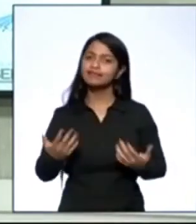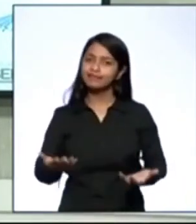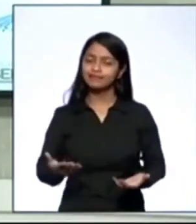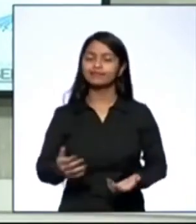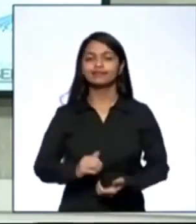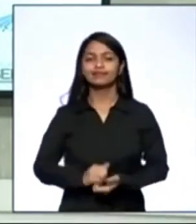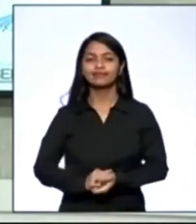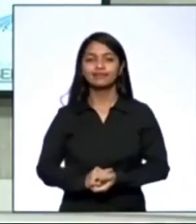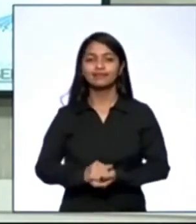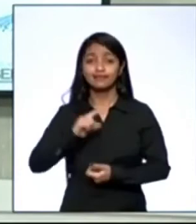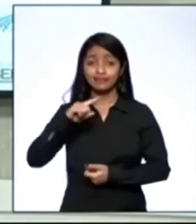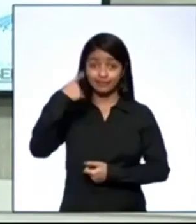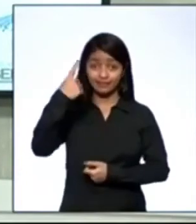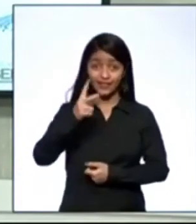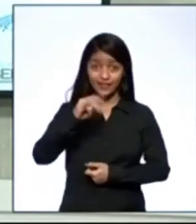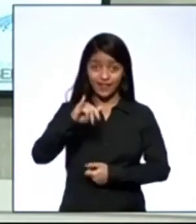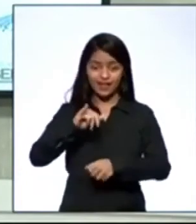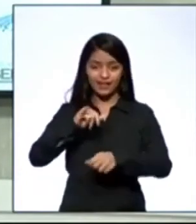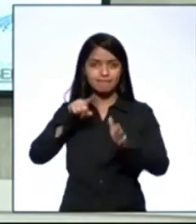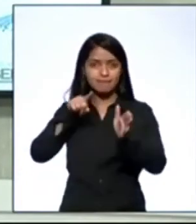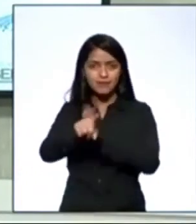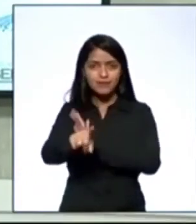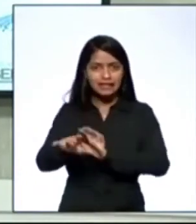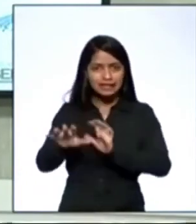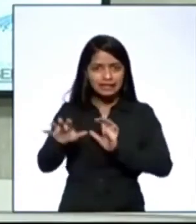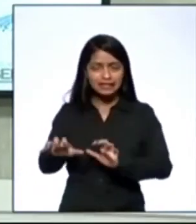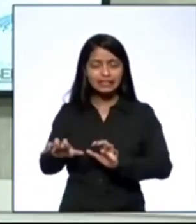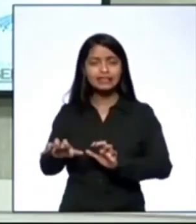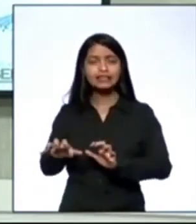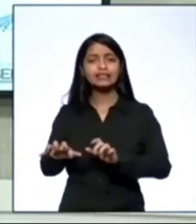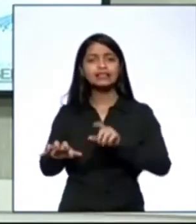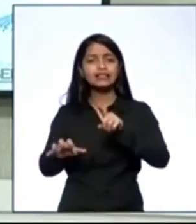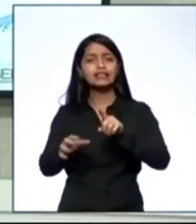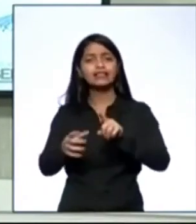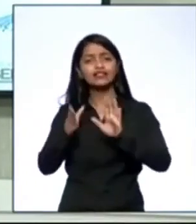próxima vez que tiver um exercício desse tipo, economize